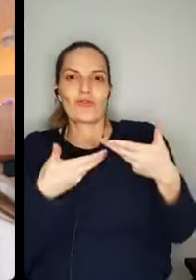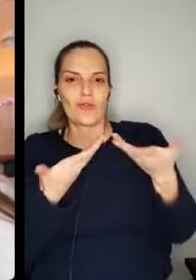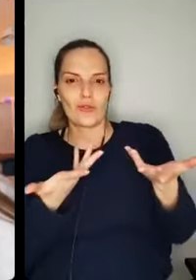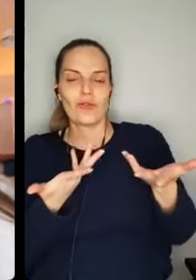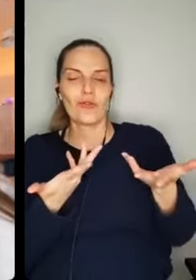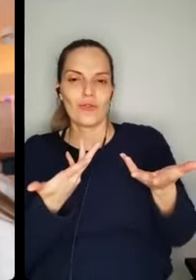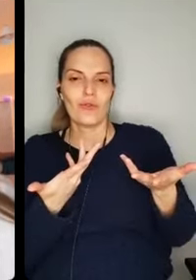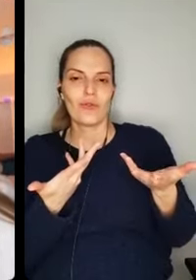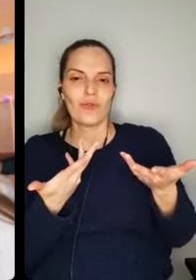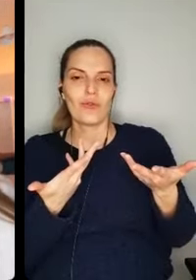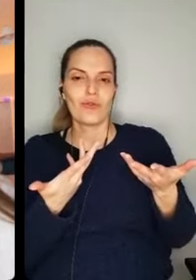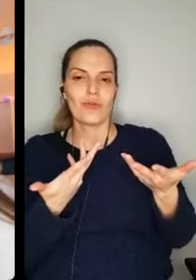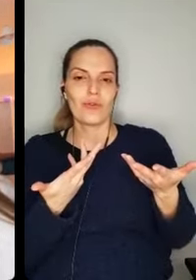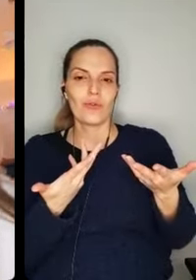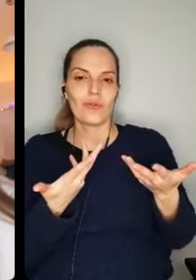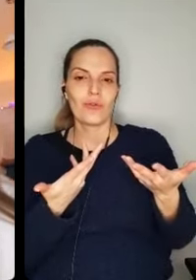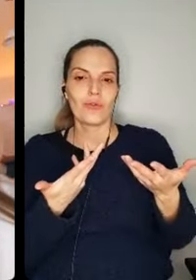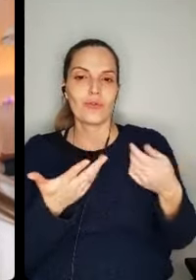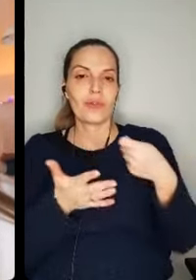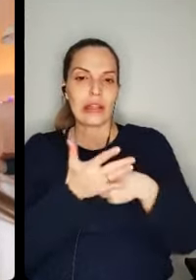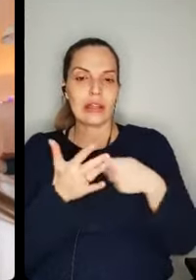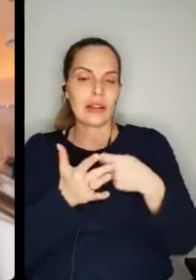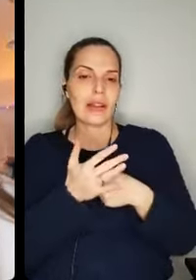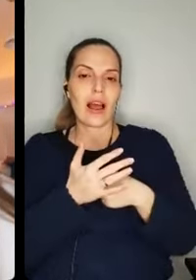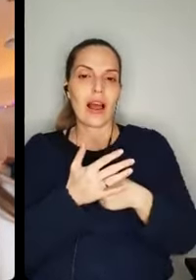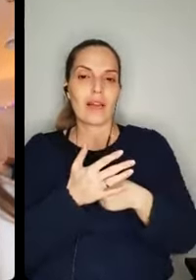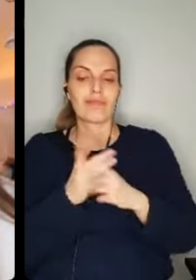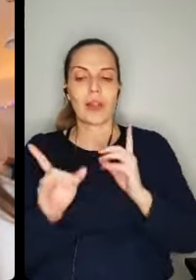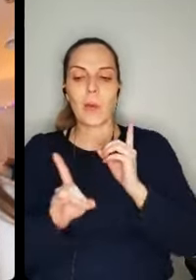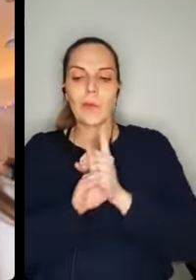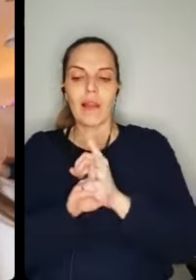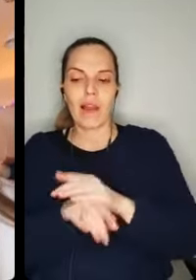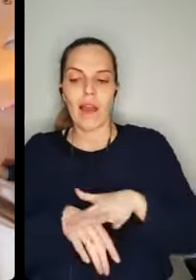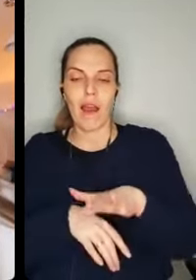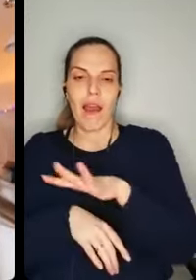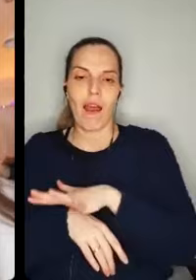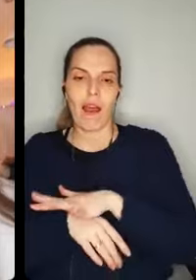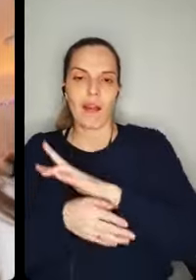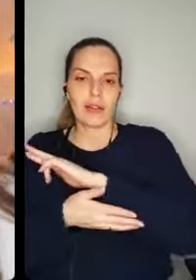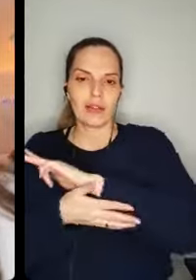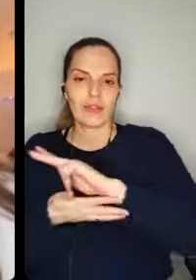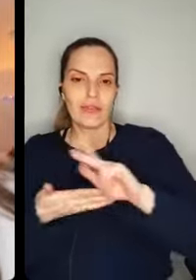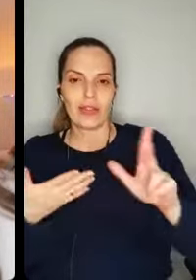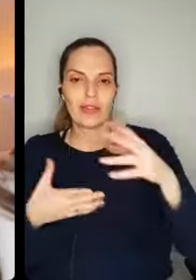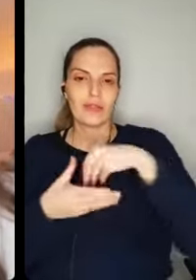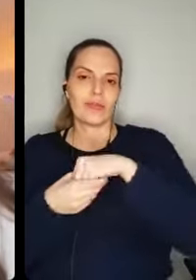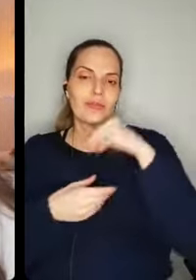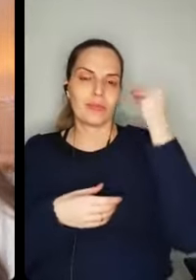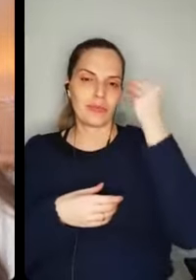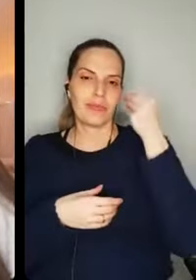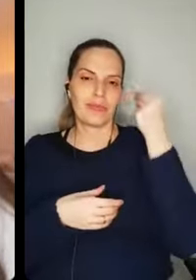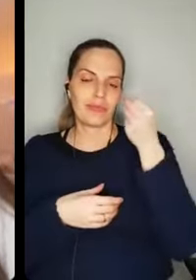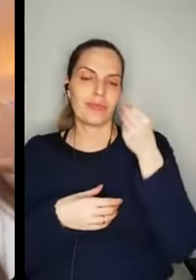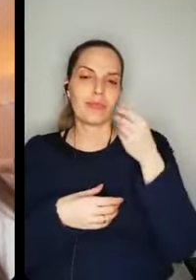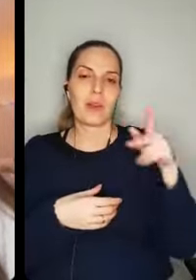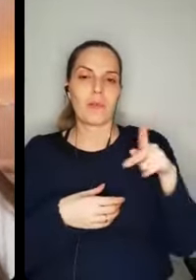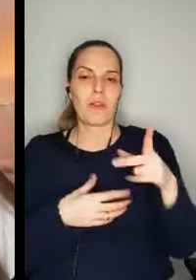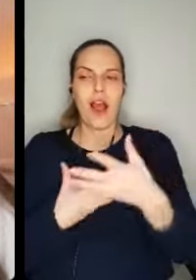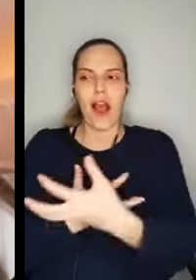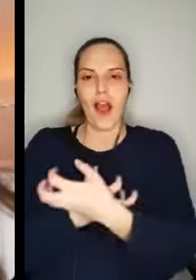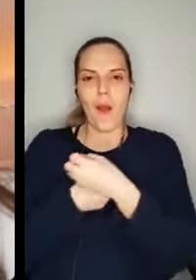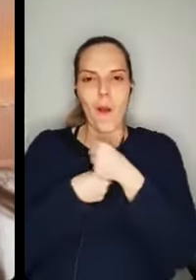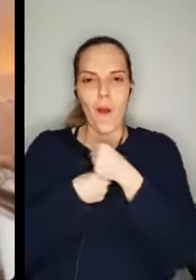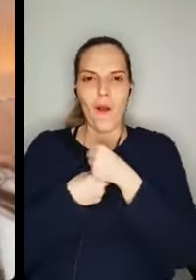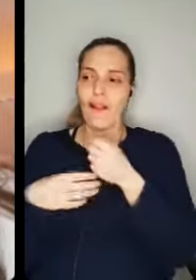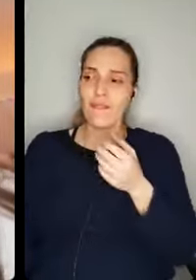a procurar se encontrar dentro da psicologia, nas mais diversas áreas. Professores são acolhedores, assim, no sentido de, ah, vem,